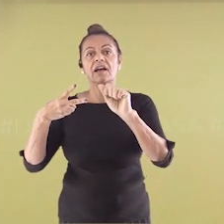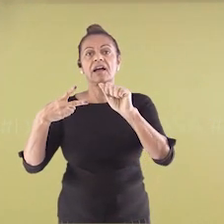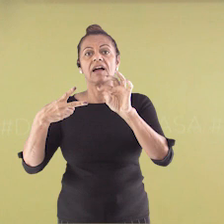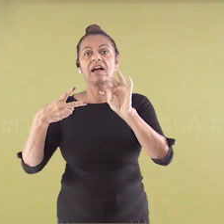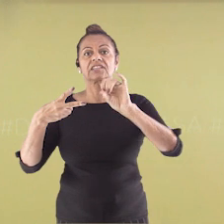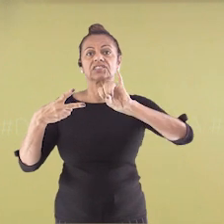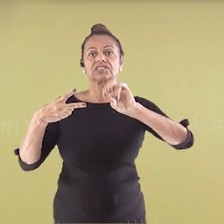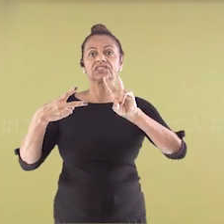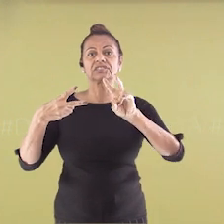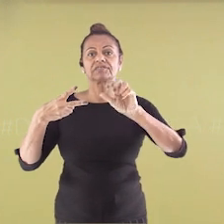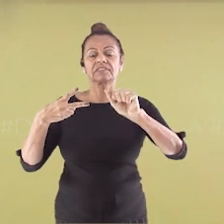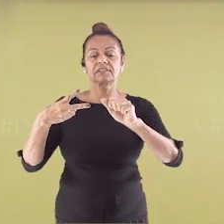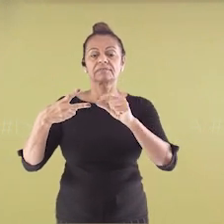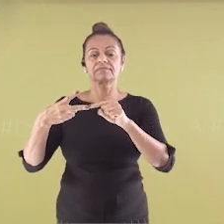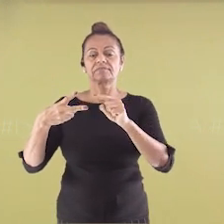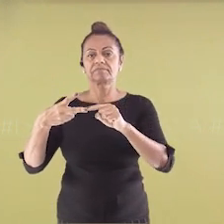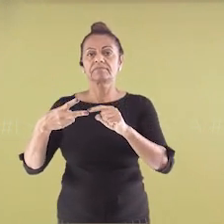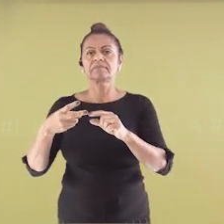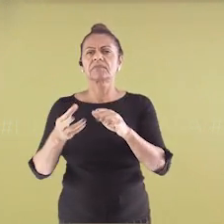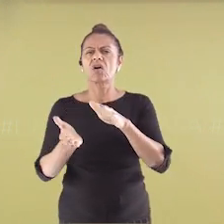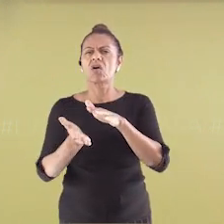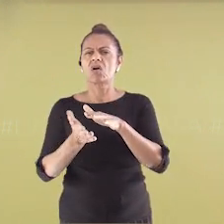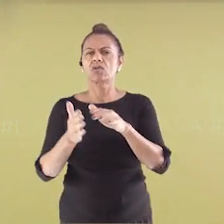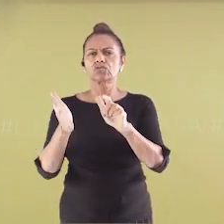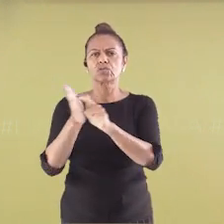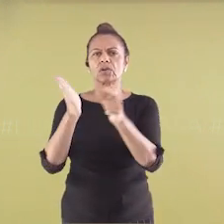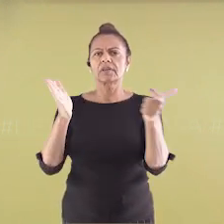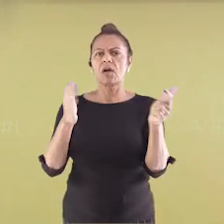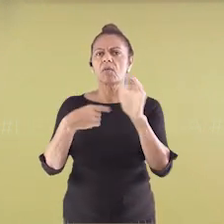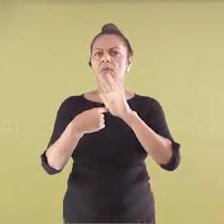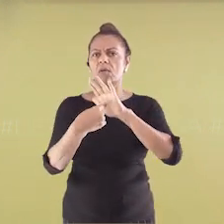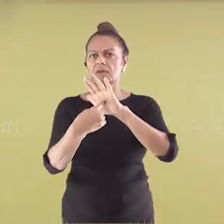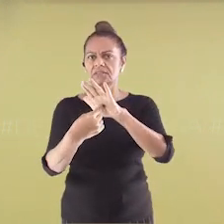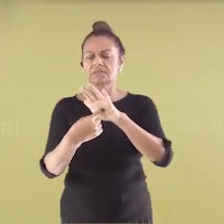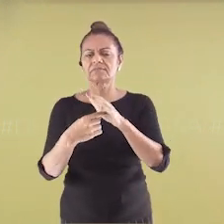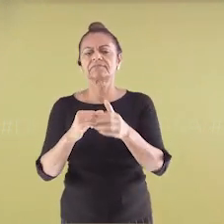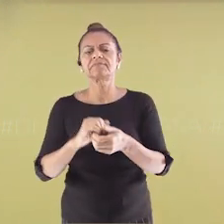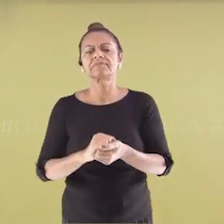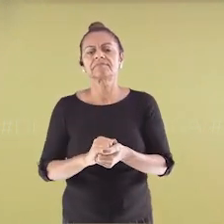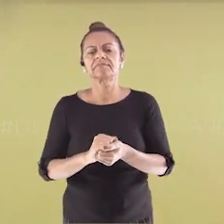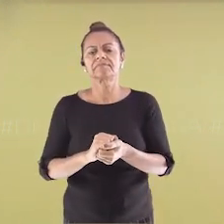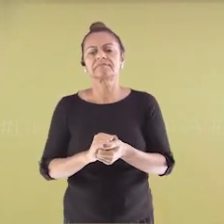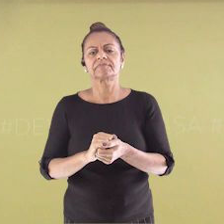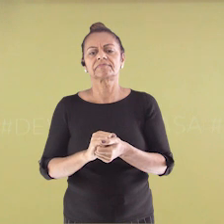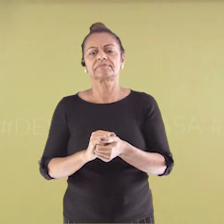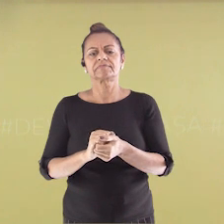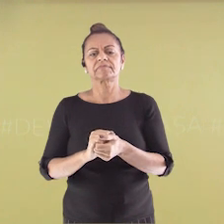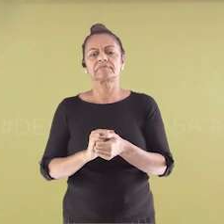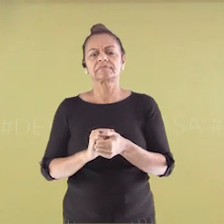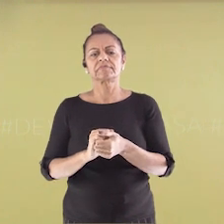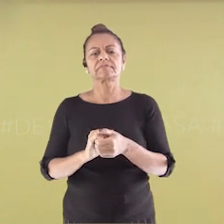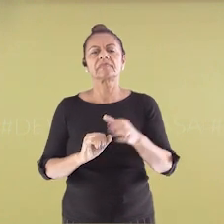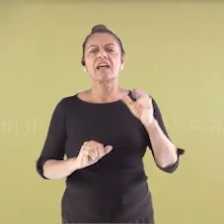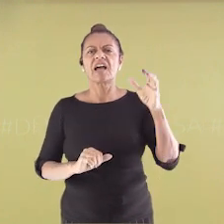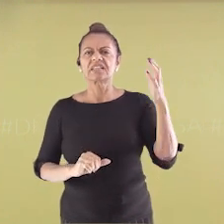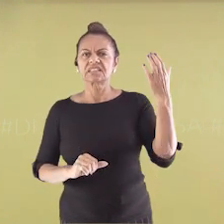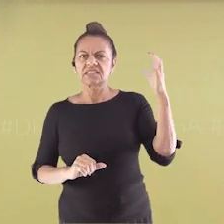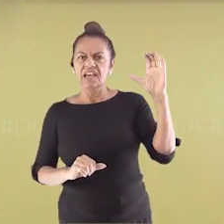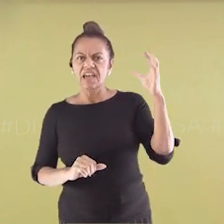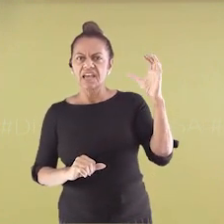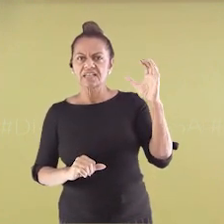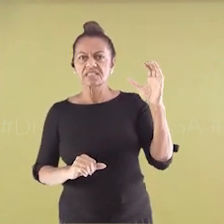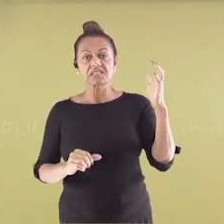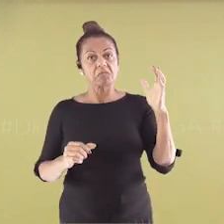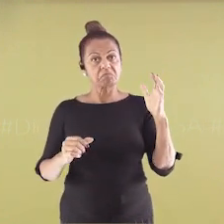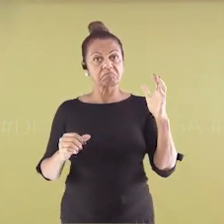só essa daqui, que foi publicada no dia 1º de agosto de 2020 no jornal A Gazeta. Vamos ler. A força